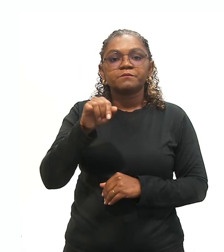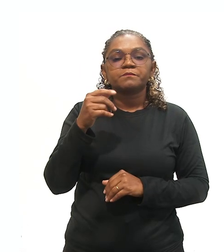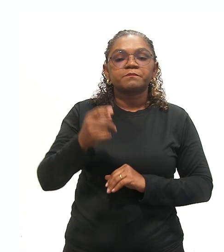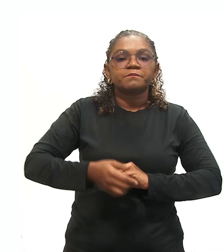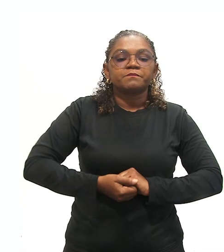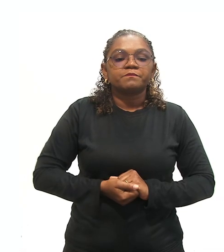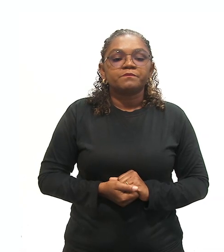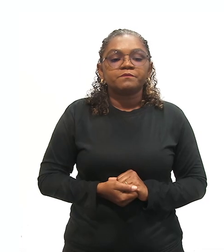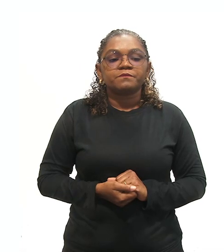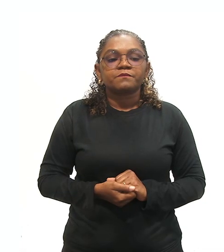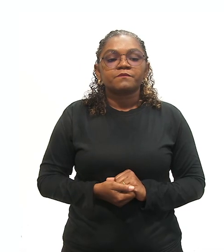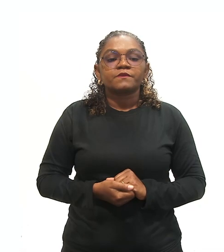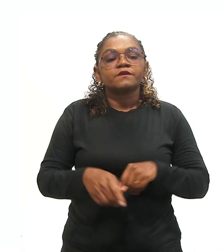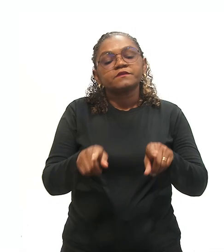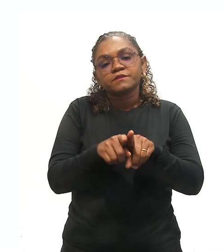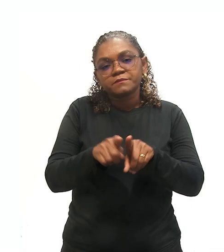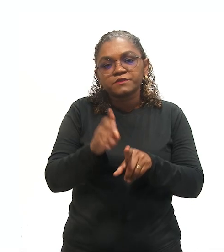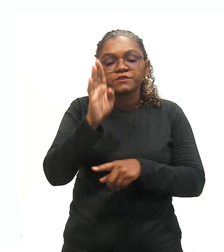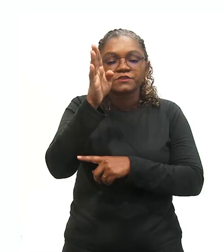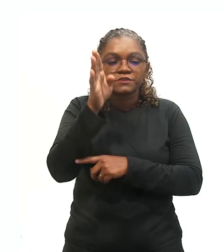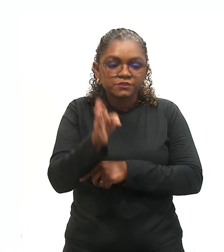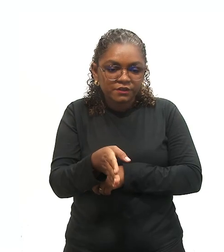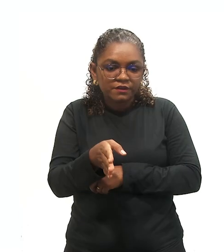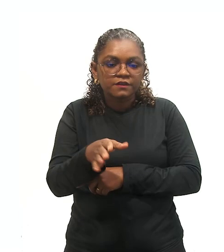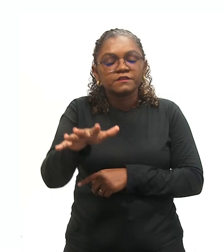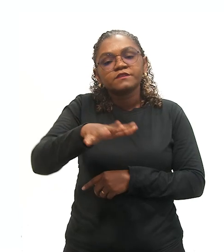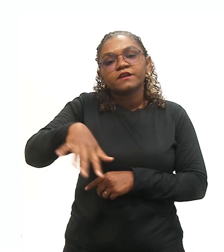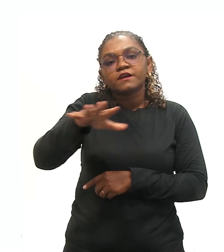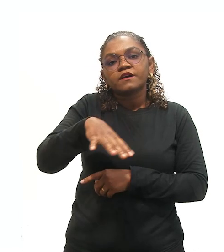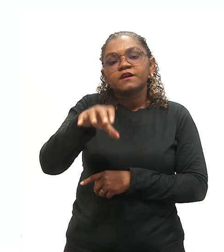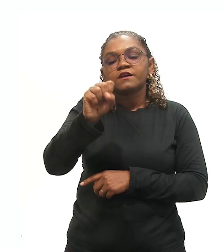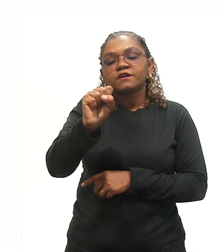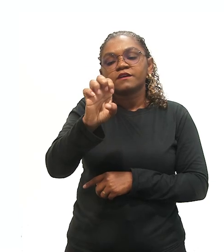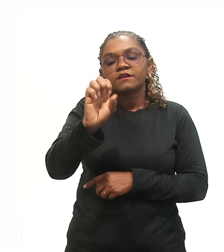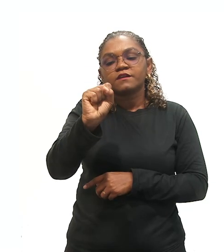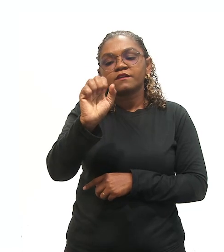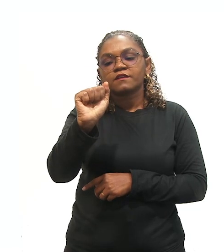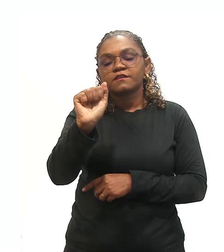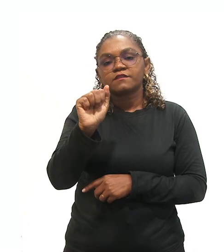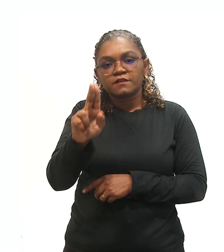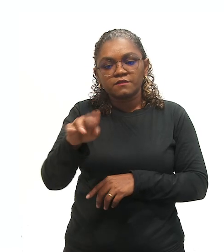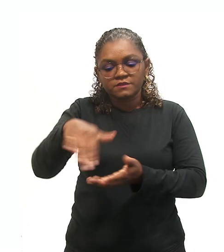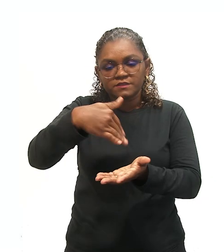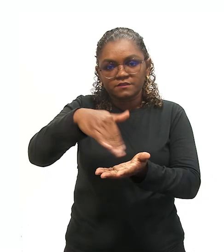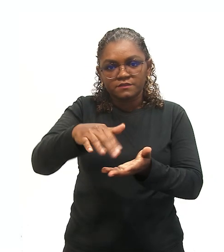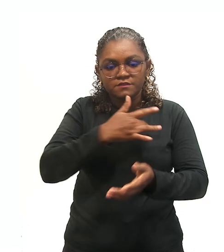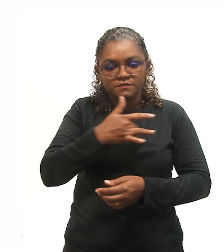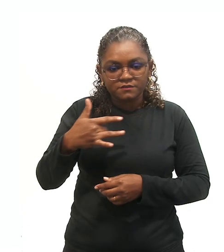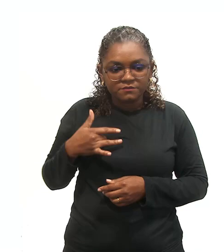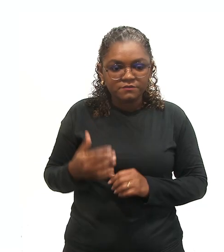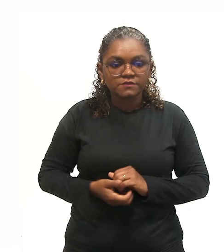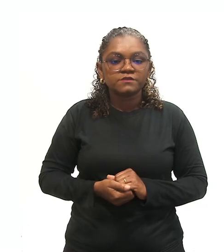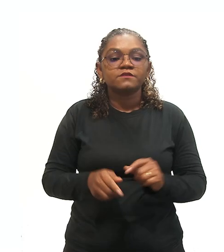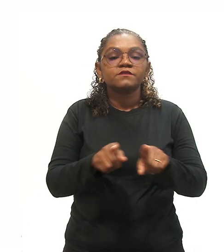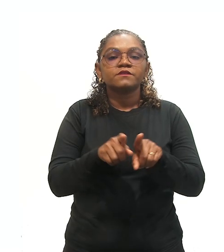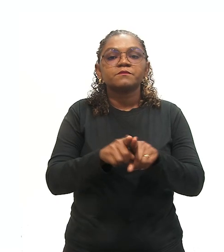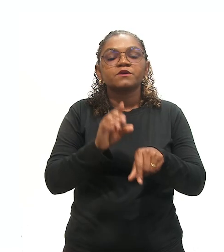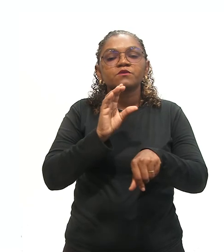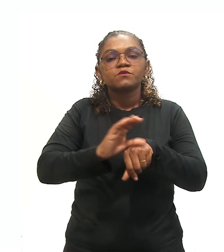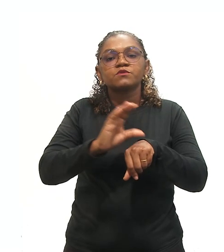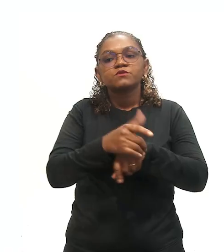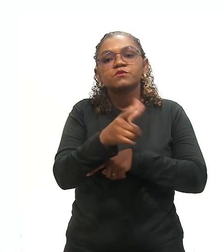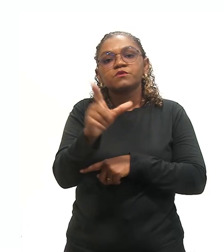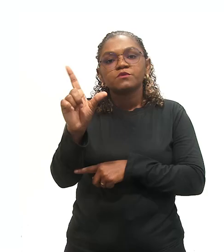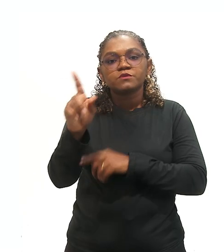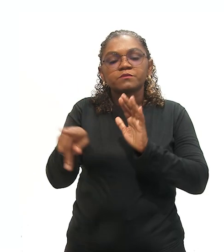em Economia da Secretaria de Saúde de Rondônia e professora de faculdade em outros cursos de Ciências Econômicas,